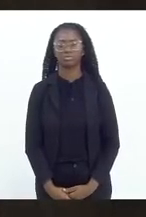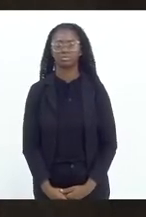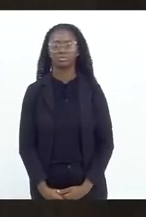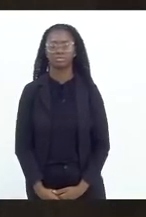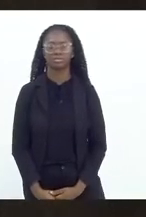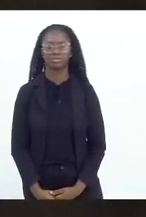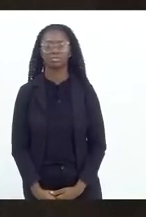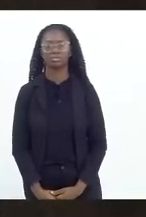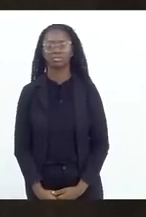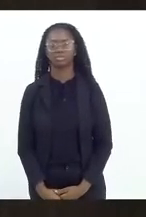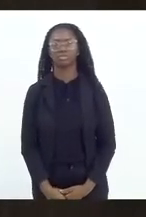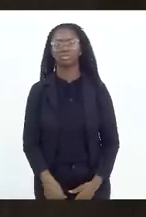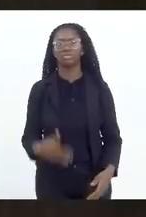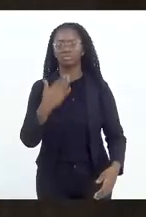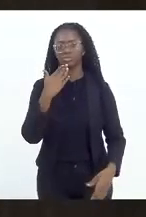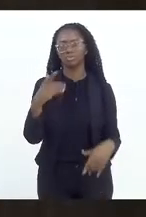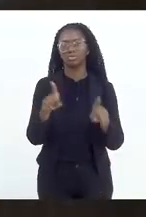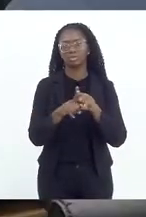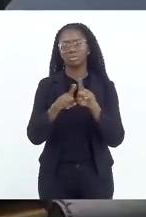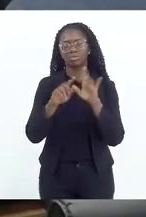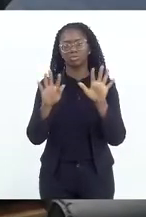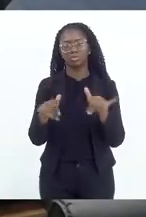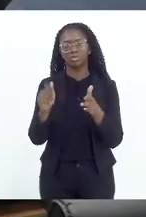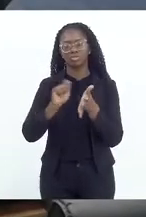E pedindo forma final de redação.